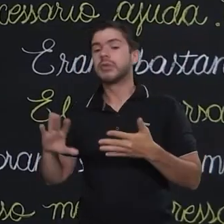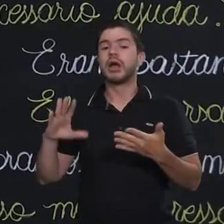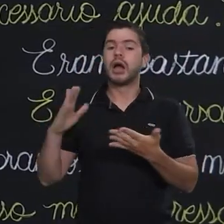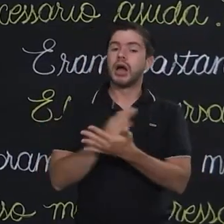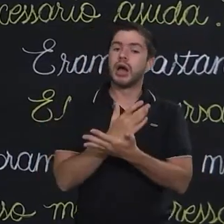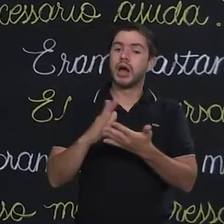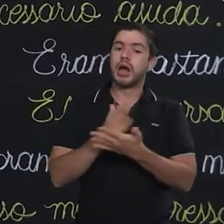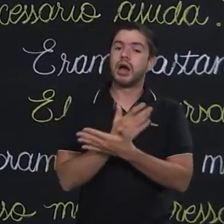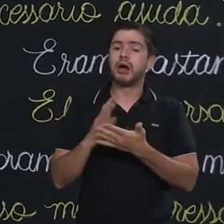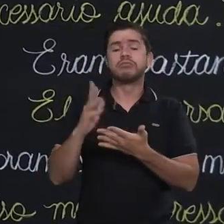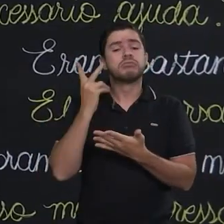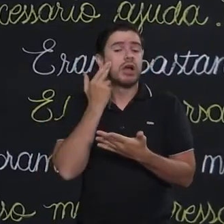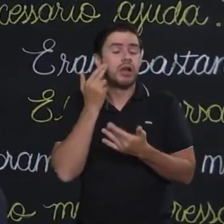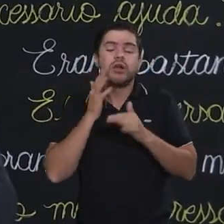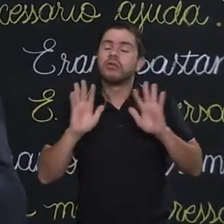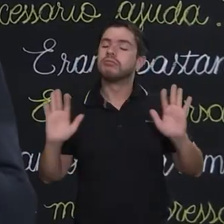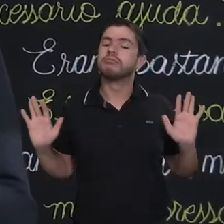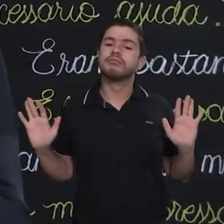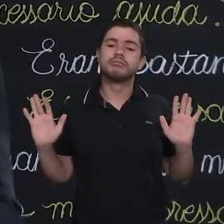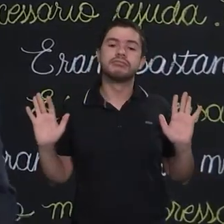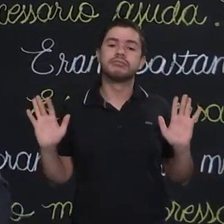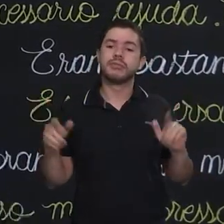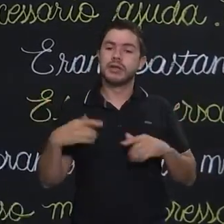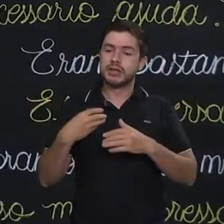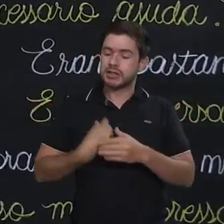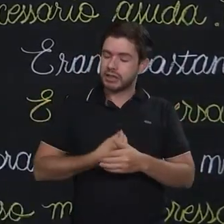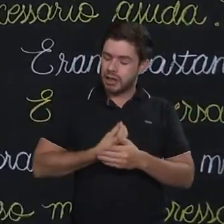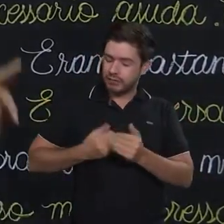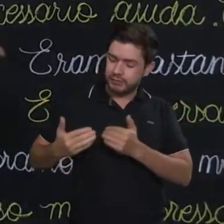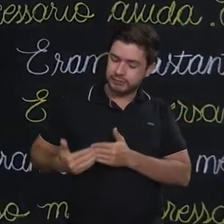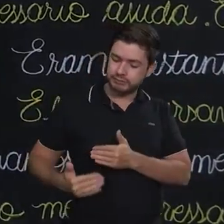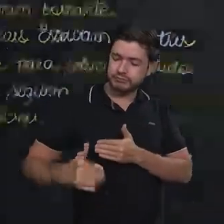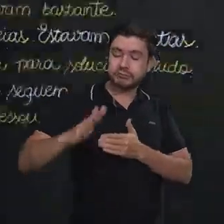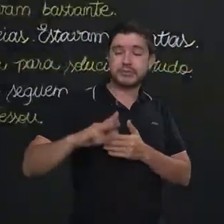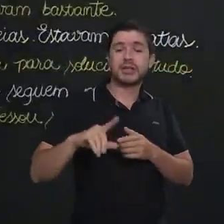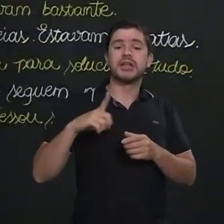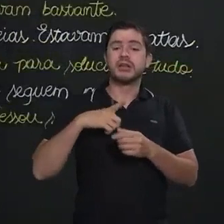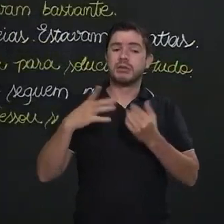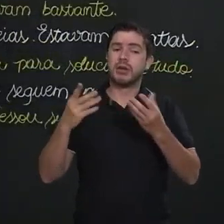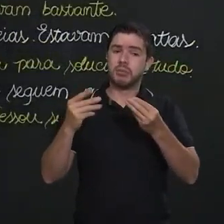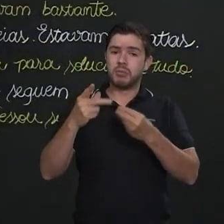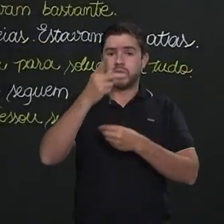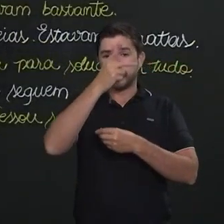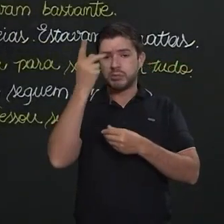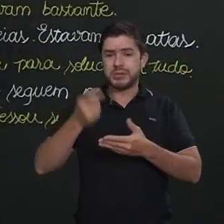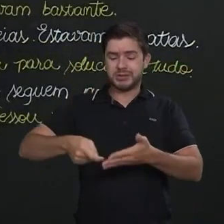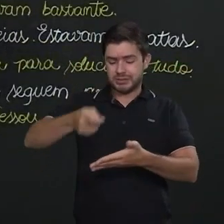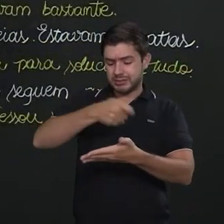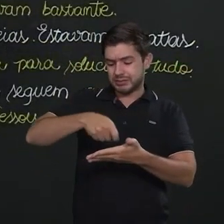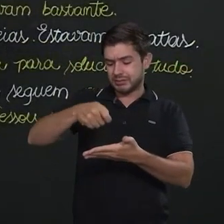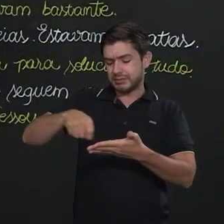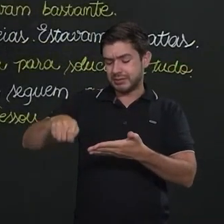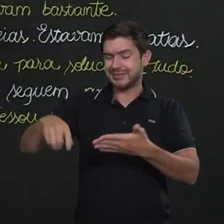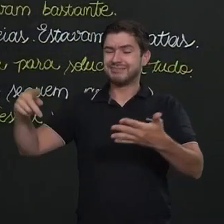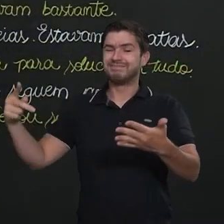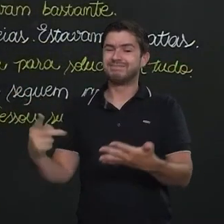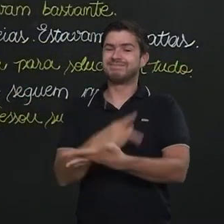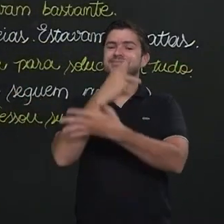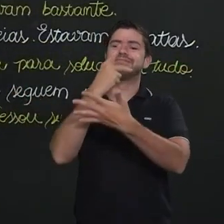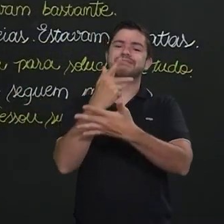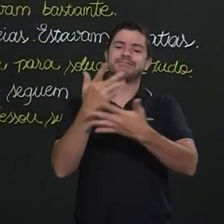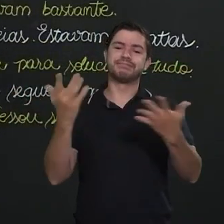Alguns desses casos são comuns na vida cotidiana e muitas pessoas colocam essas palavras de modo